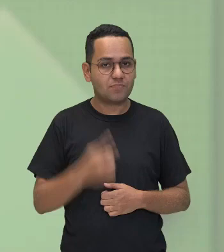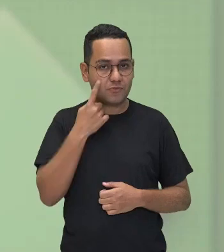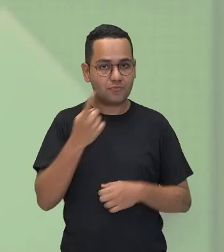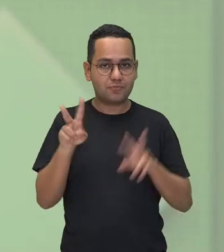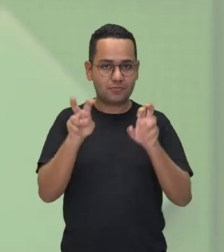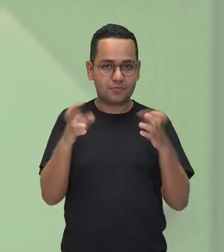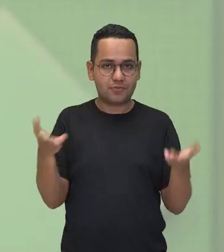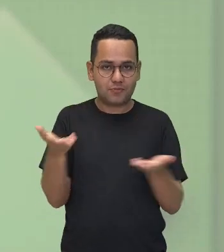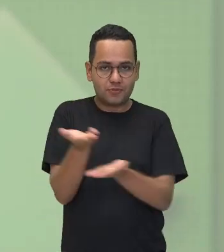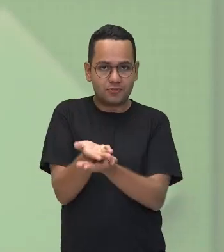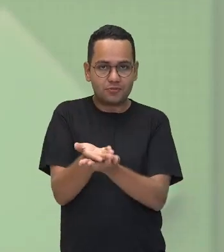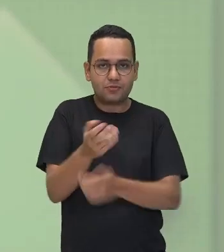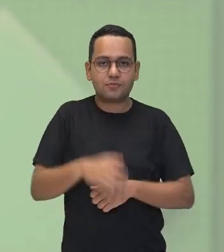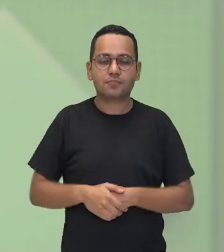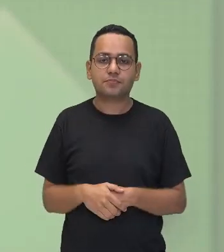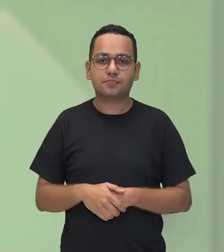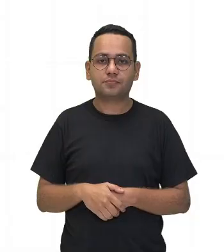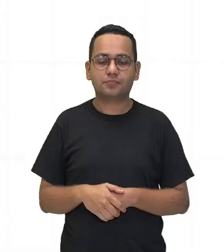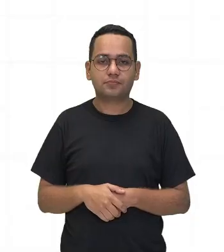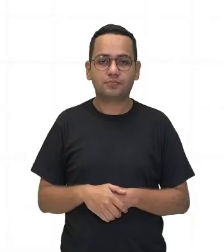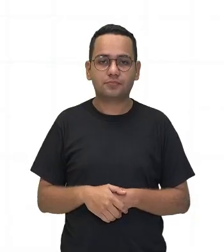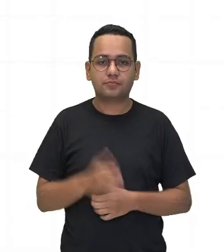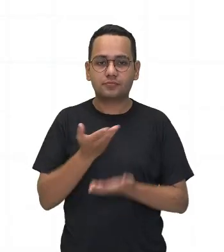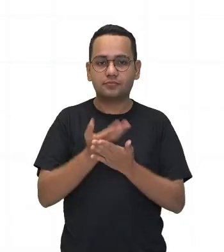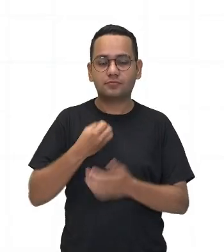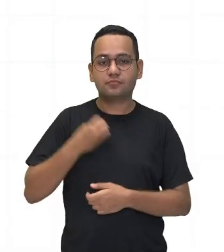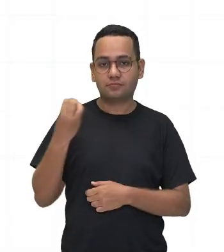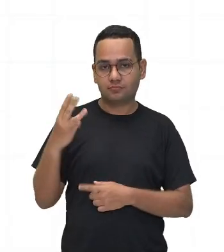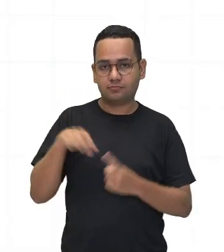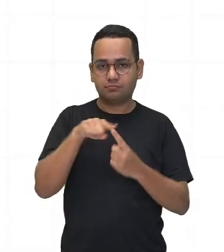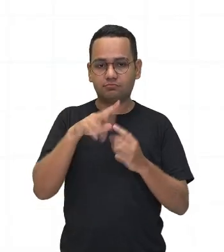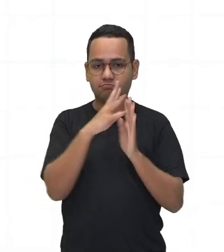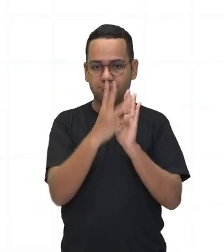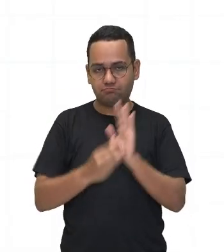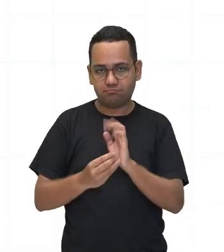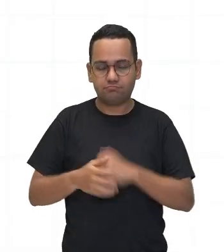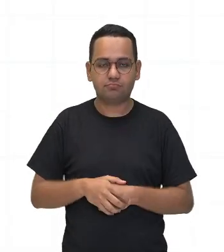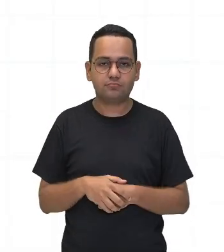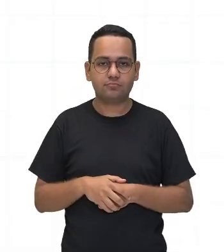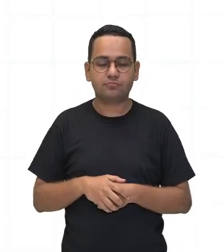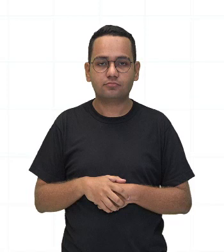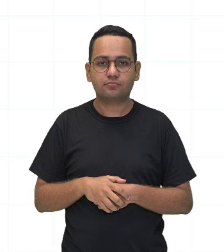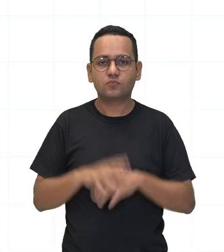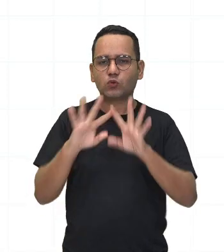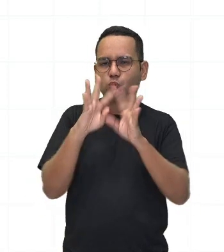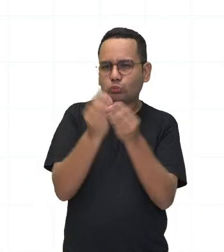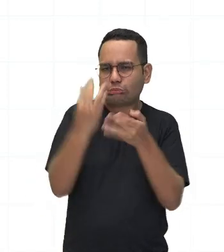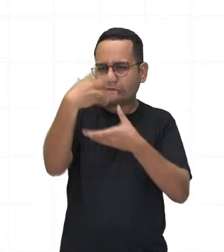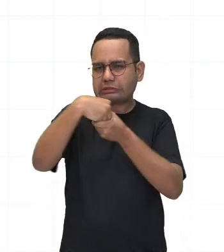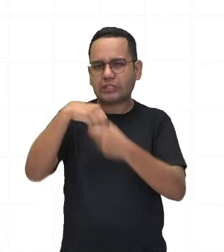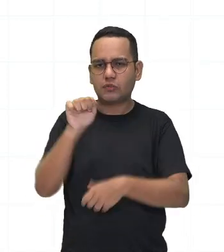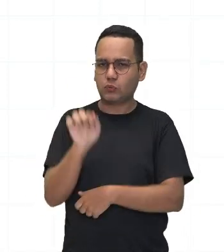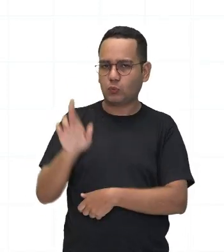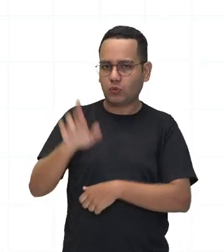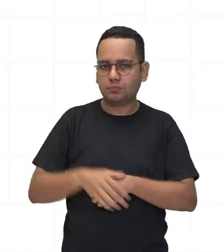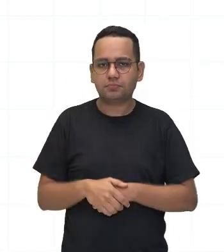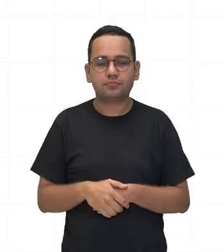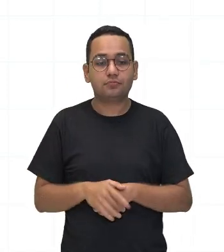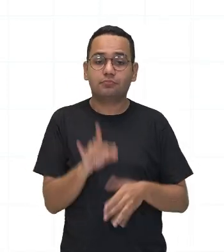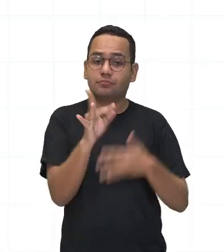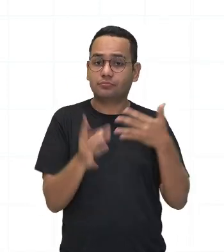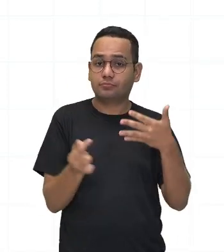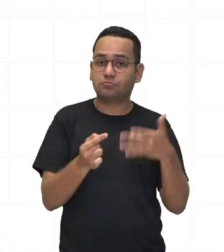nossa aula 3. Objeto de conhecimento, composição do ar e